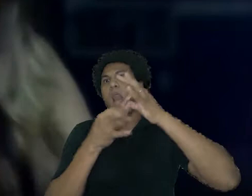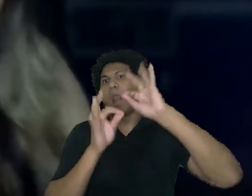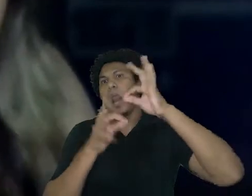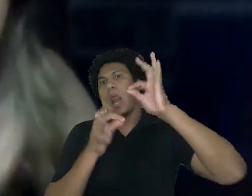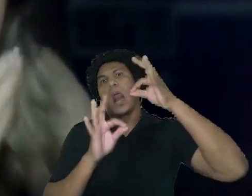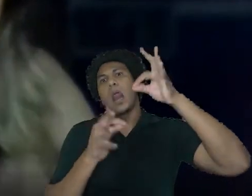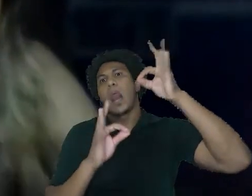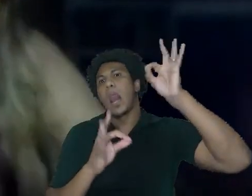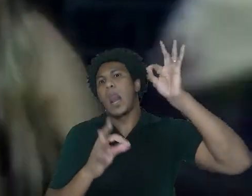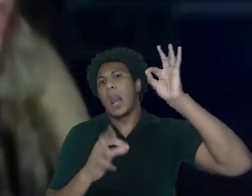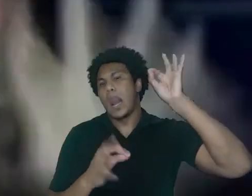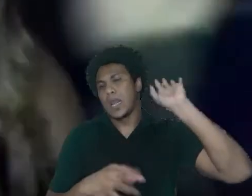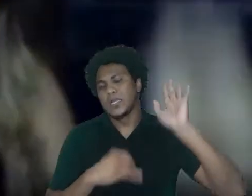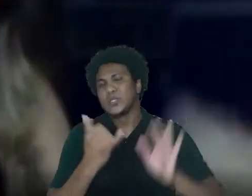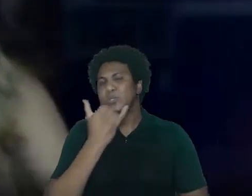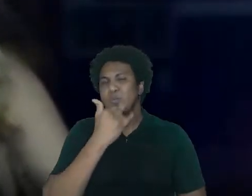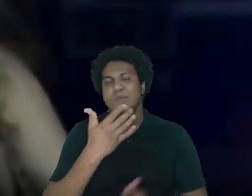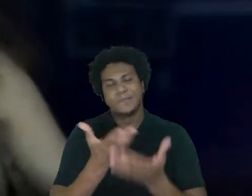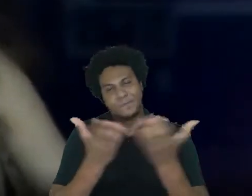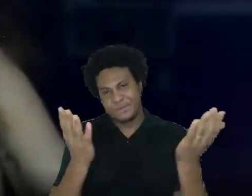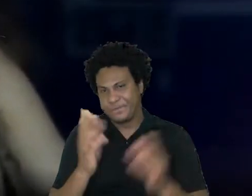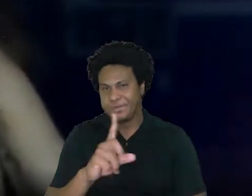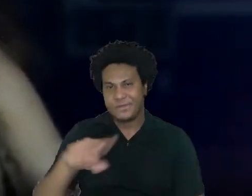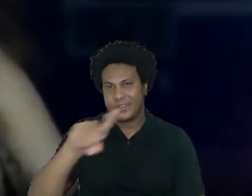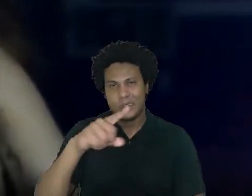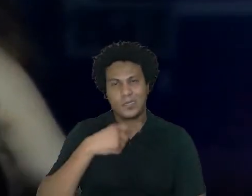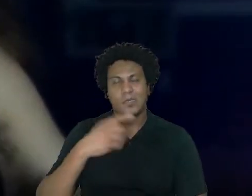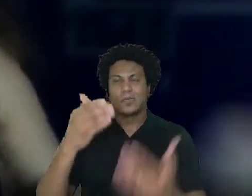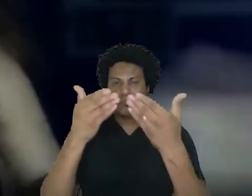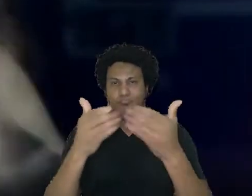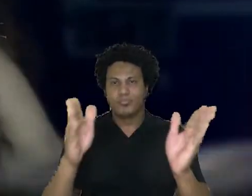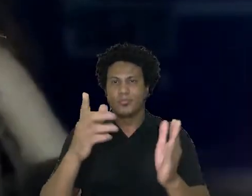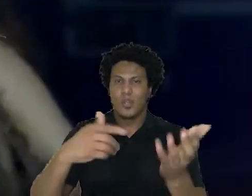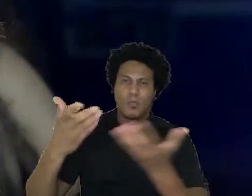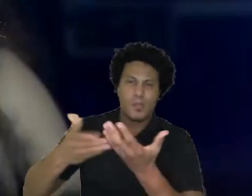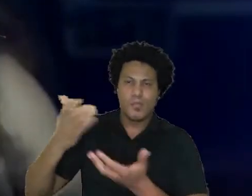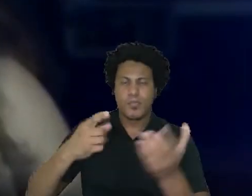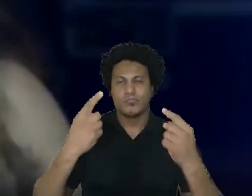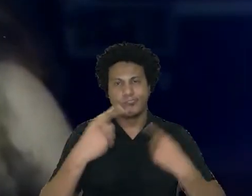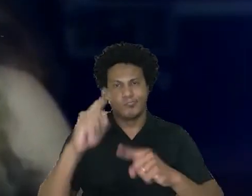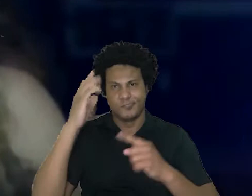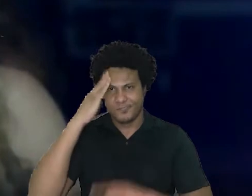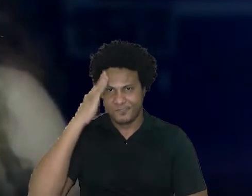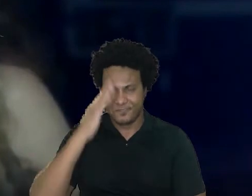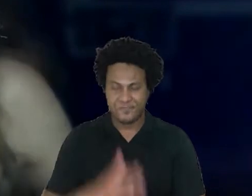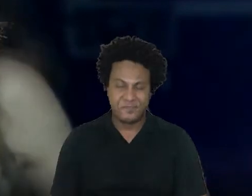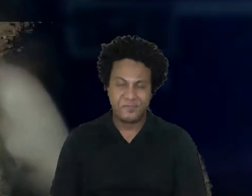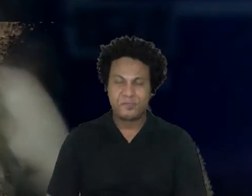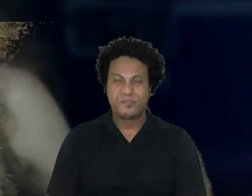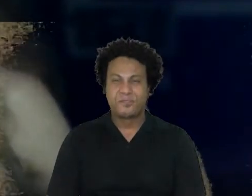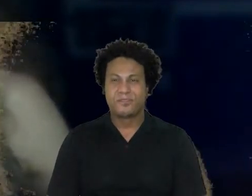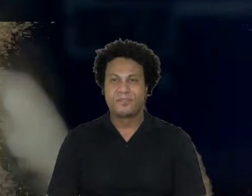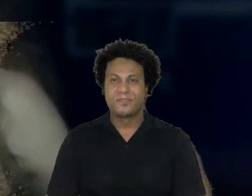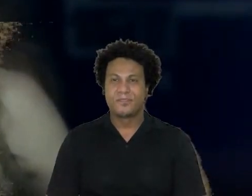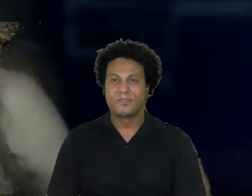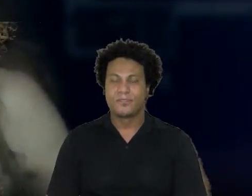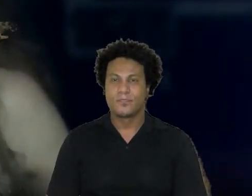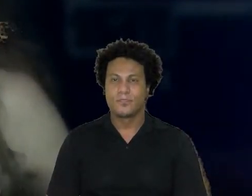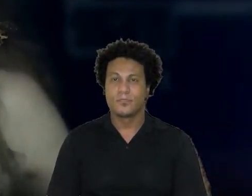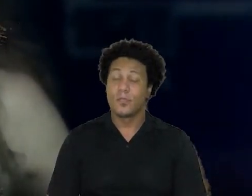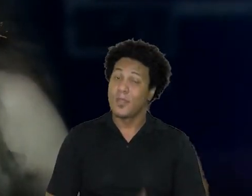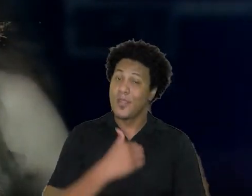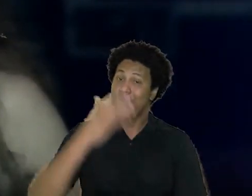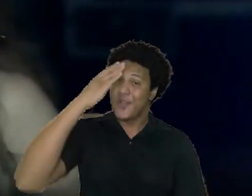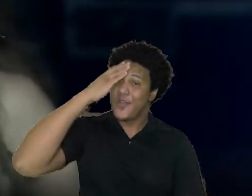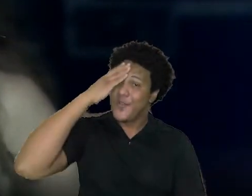até um tanto pretensiosa, né? Mas, enfim, eu vou encerrando, porque senão eu vou me embora, e aí eu deixo aqui também aberto